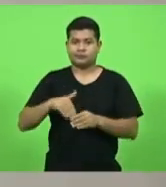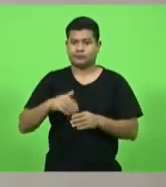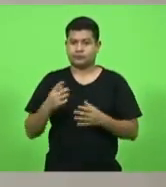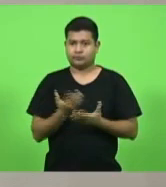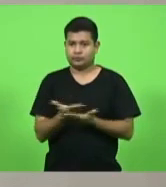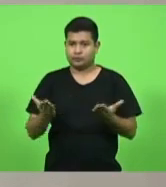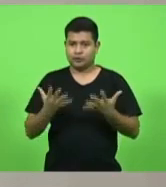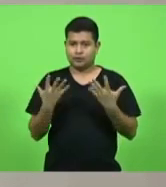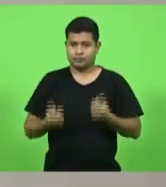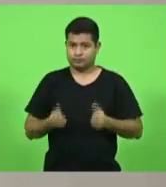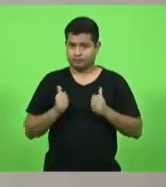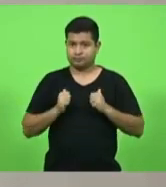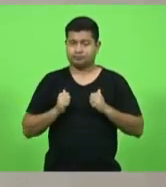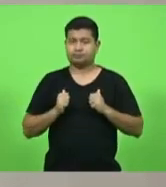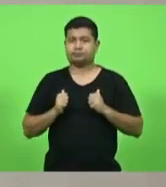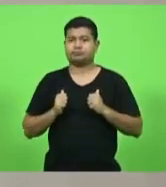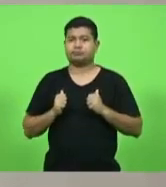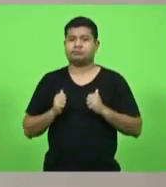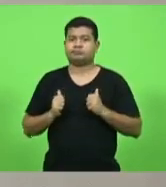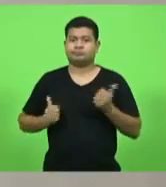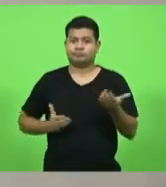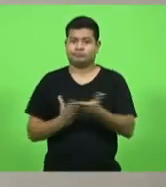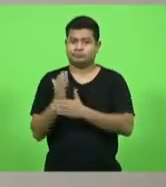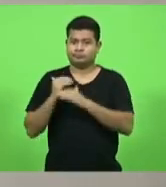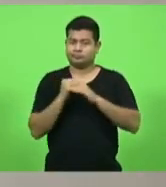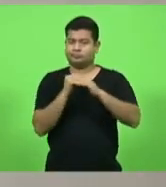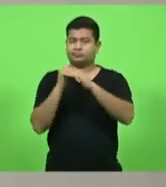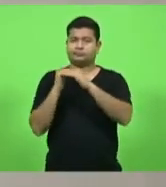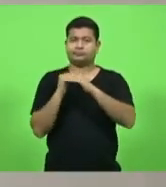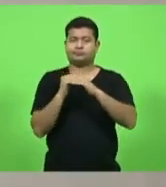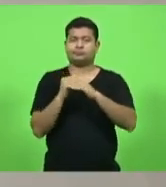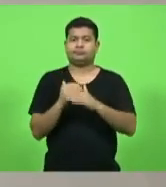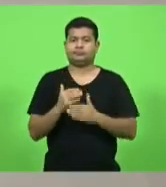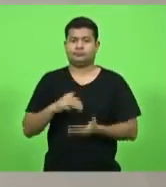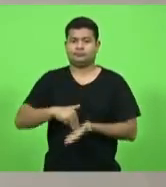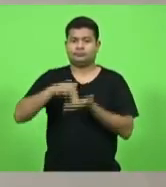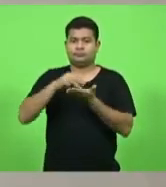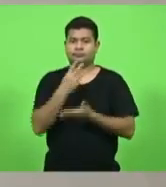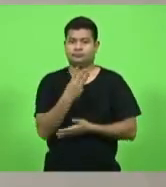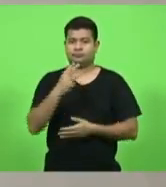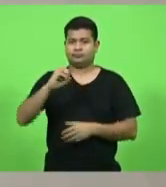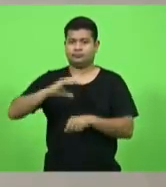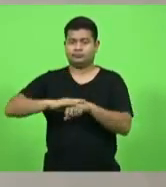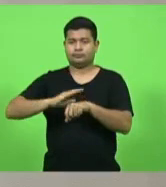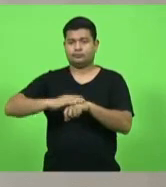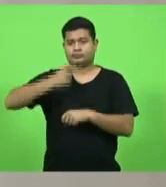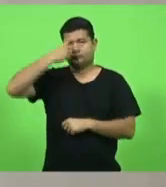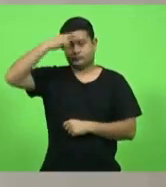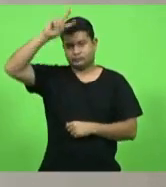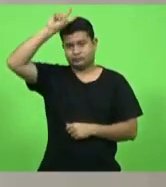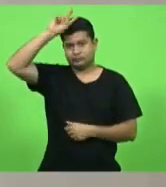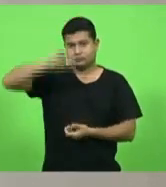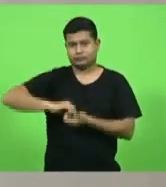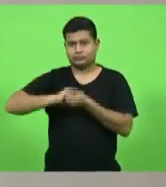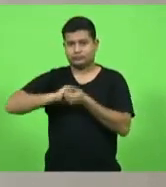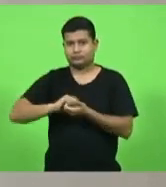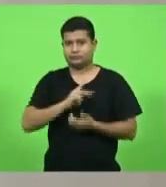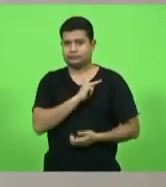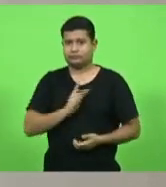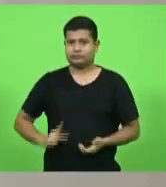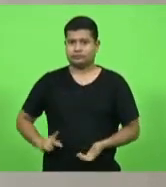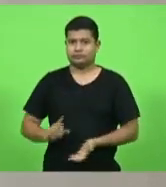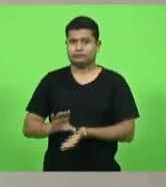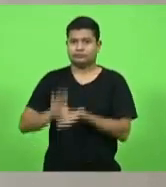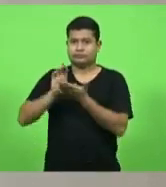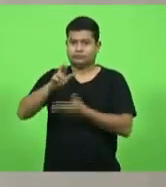Deputados que aprovam, permaneçam como se encontram. Aprovado por unanimidade. Moção 30, autor deputado Dr. Vicente Caro Preso, cumprimentando o presidente do Conselho Regional